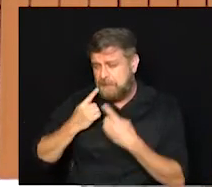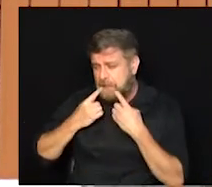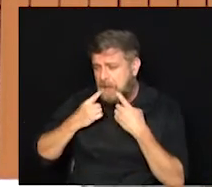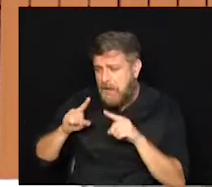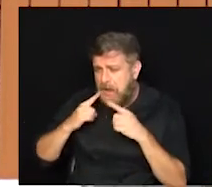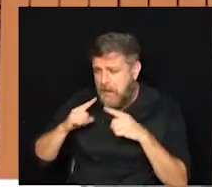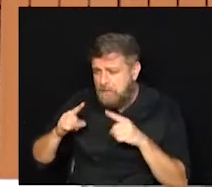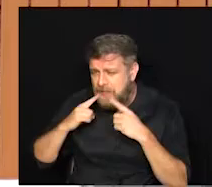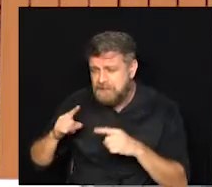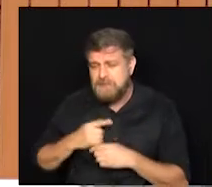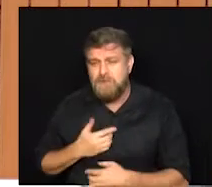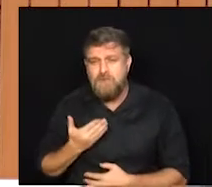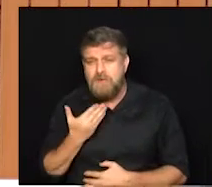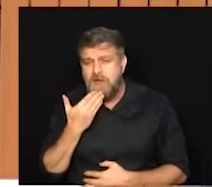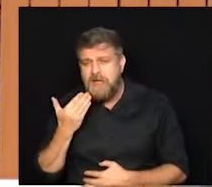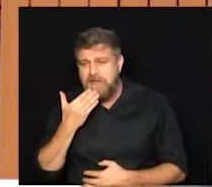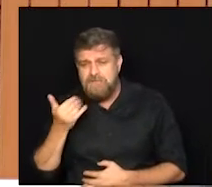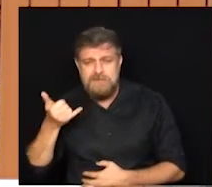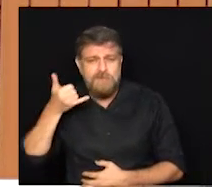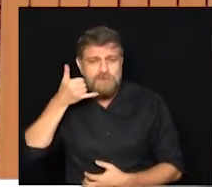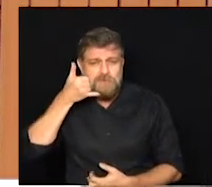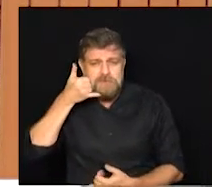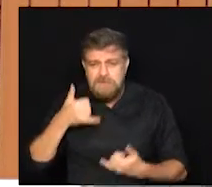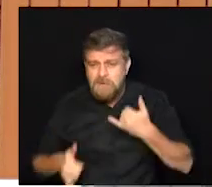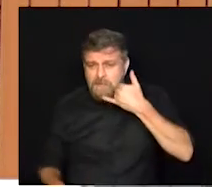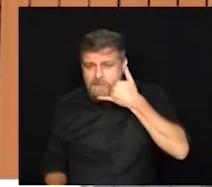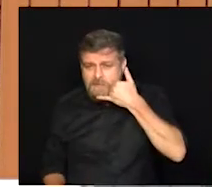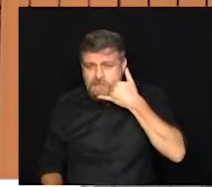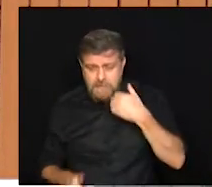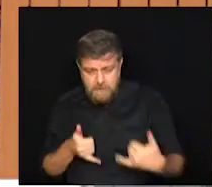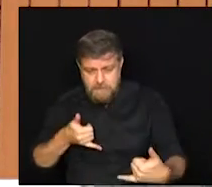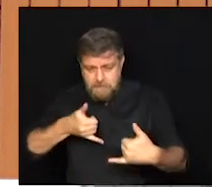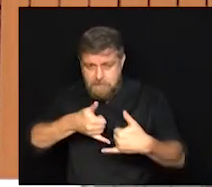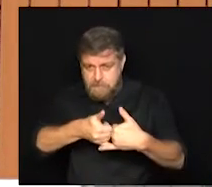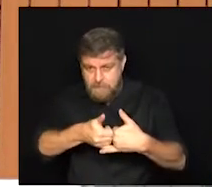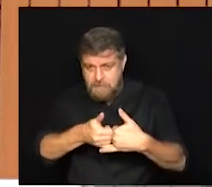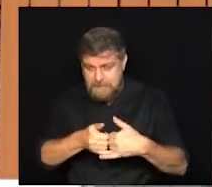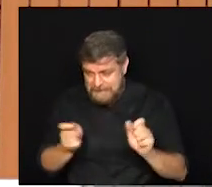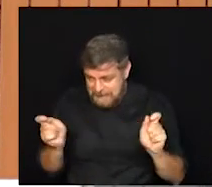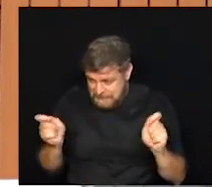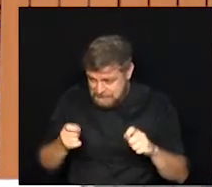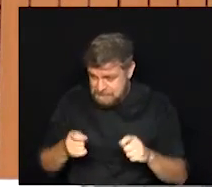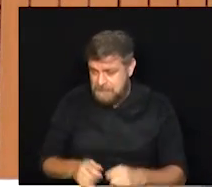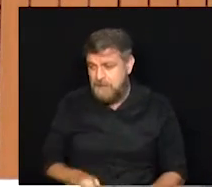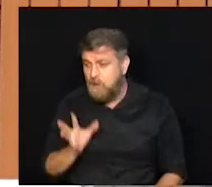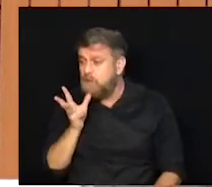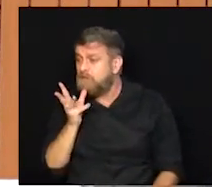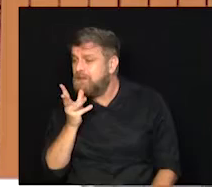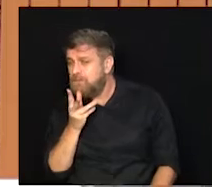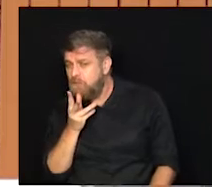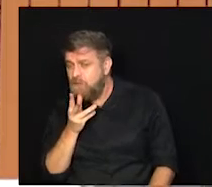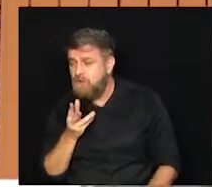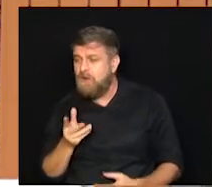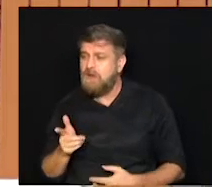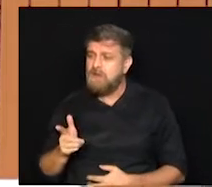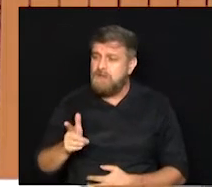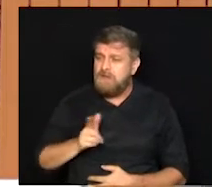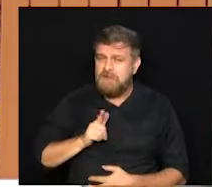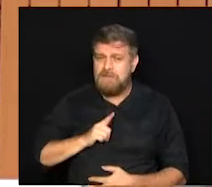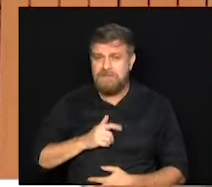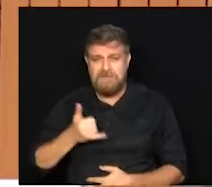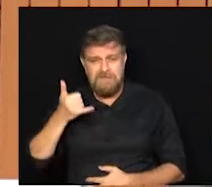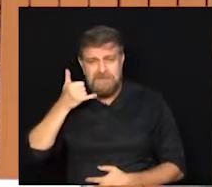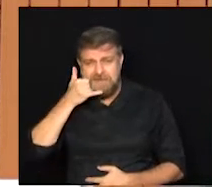É fácil entrar em contato nesses números? Você é atendido rapidamente? Demora para ser atendido? Você acha que deveria ter um telefone